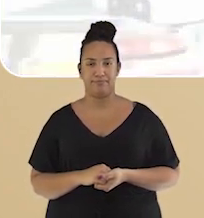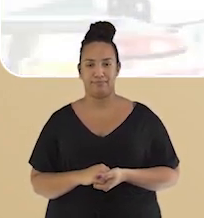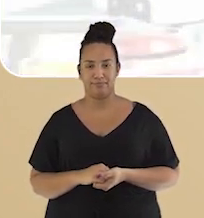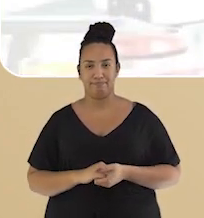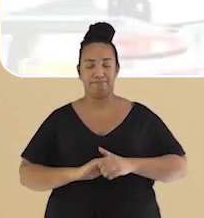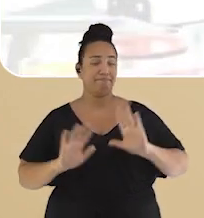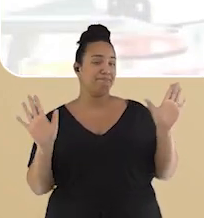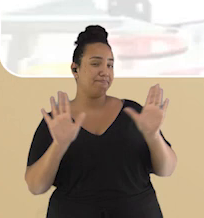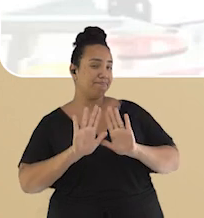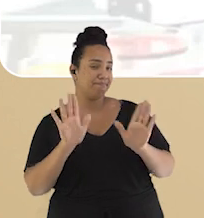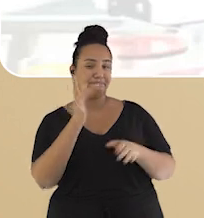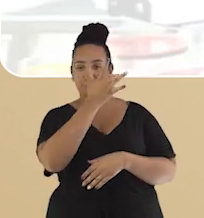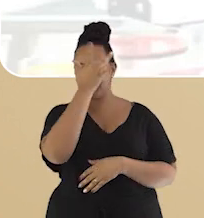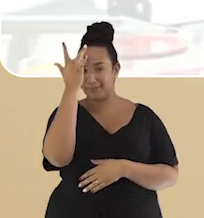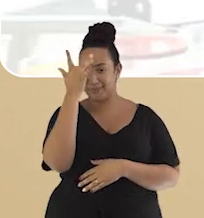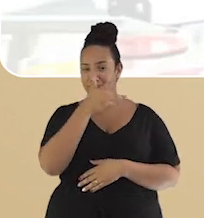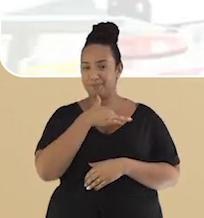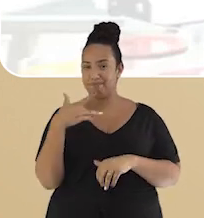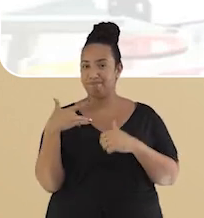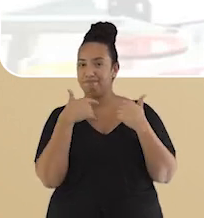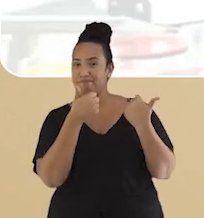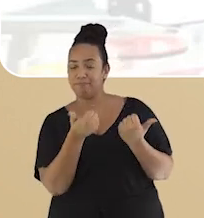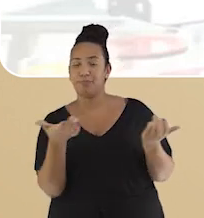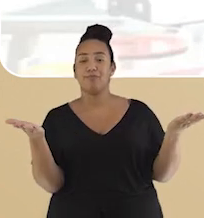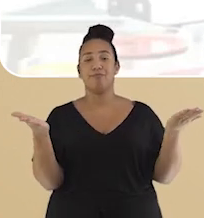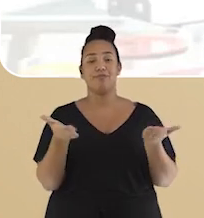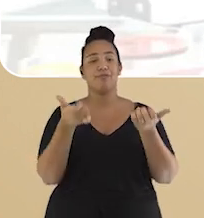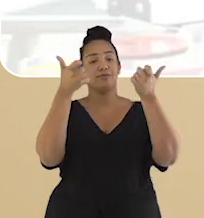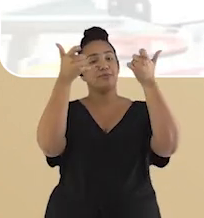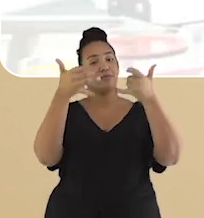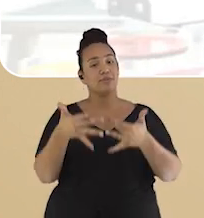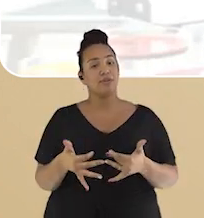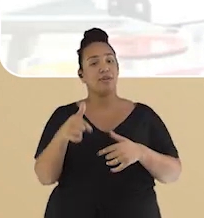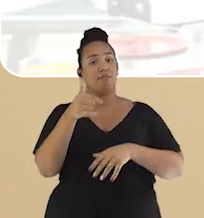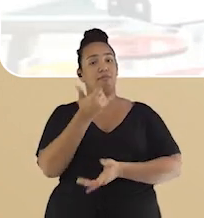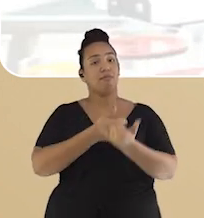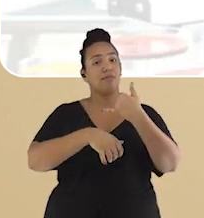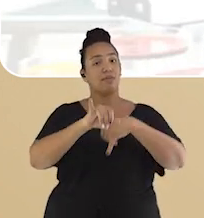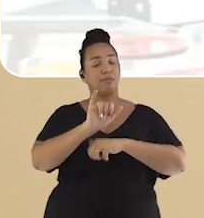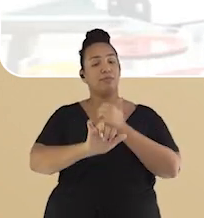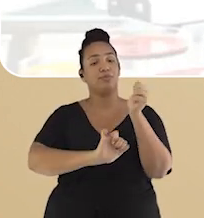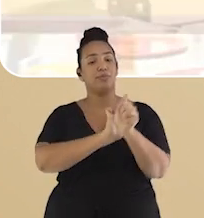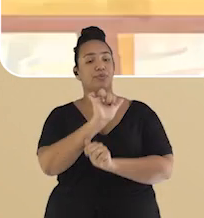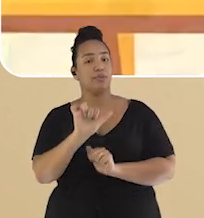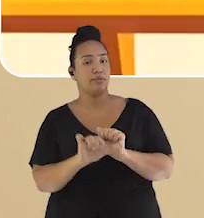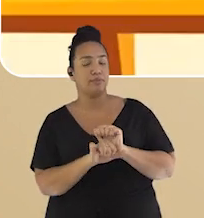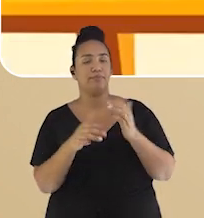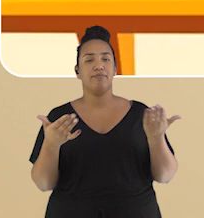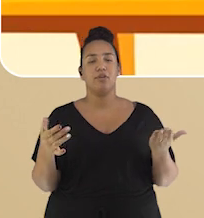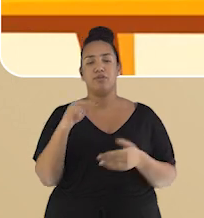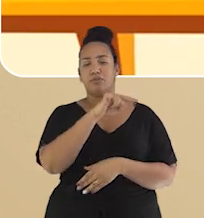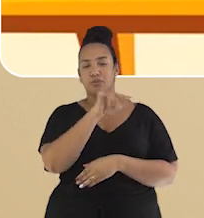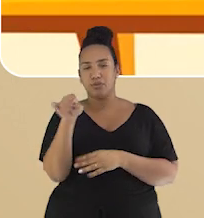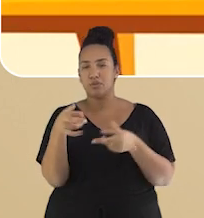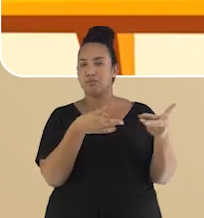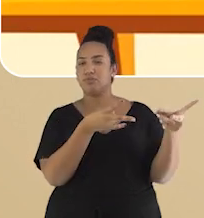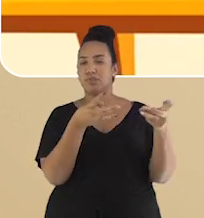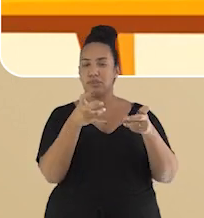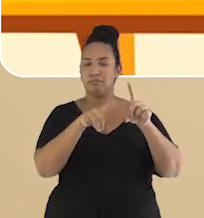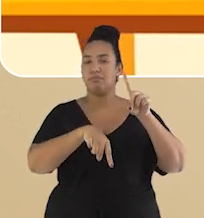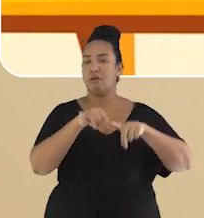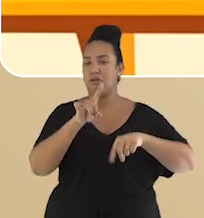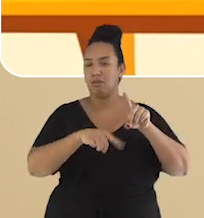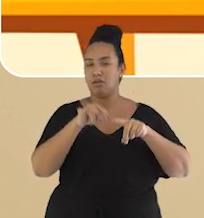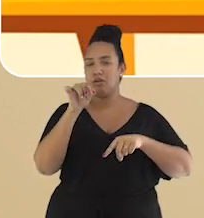E aí, pessoal, tudo bem com vocês? Hoje vamos falar um pouco sobre transformações químicas. Você já percebeu que os materiais podem passar